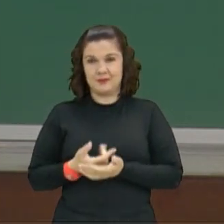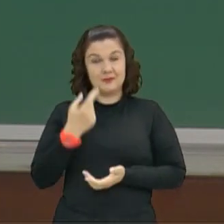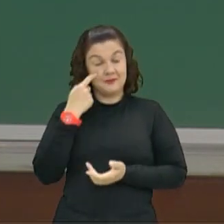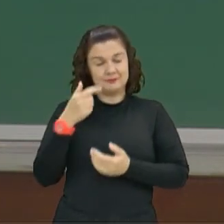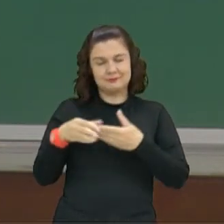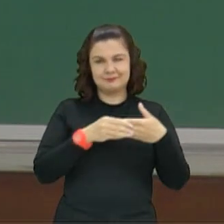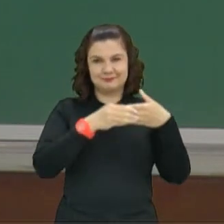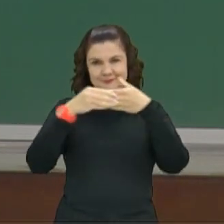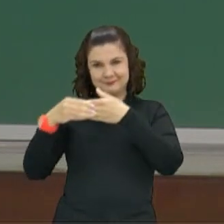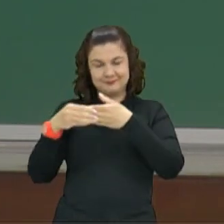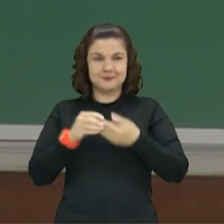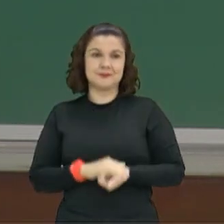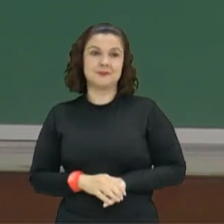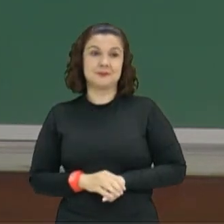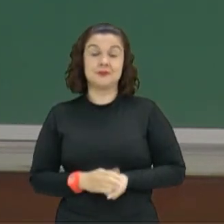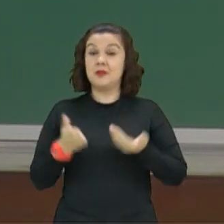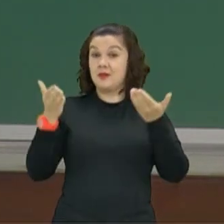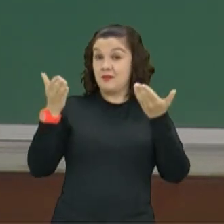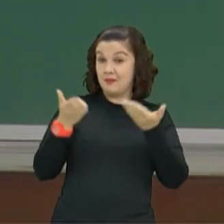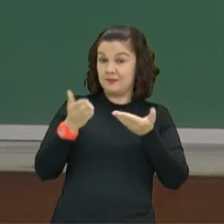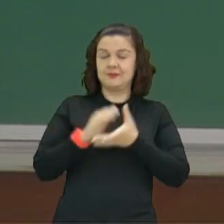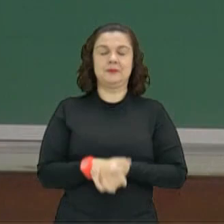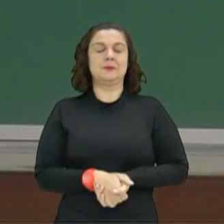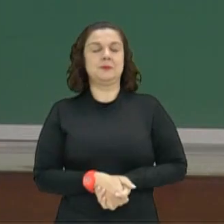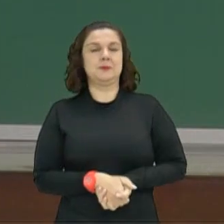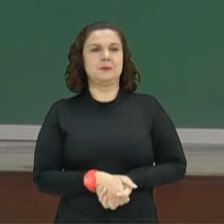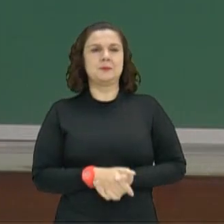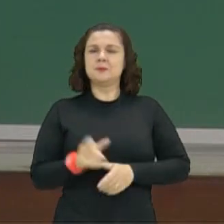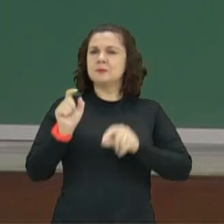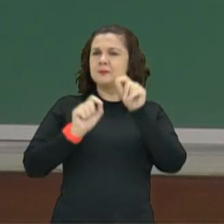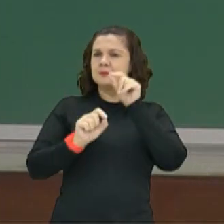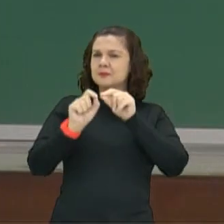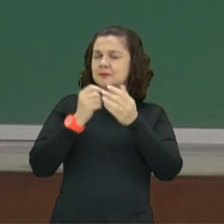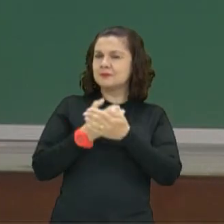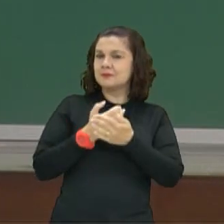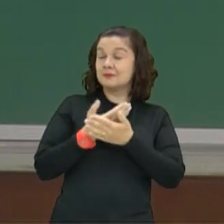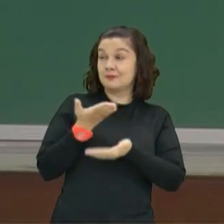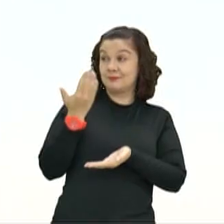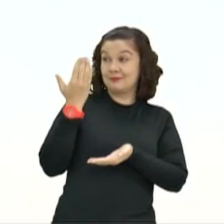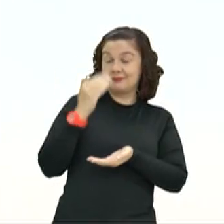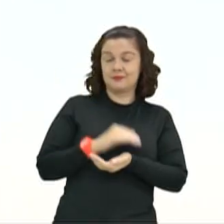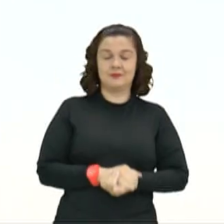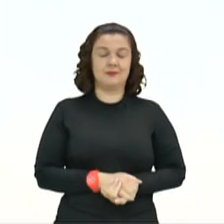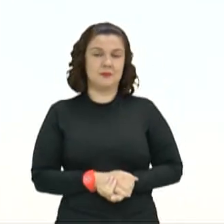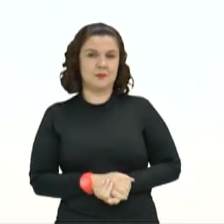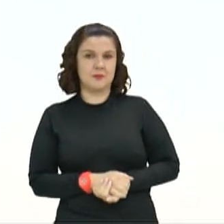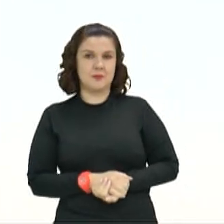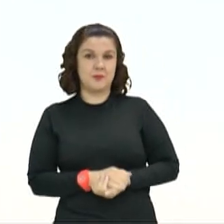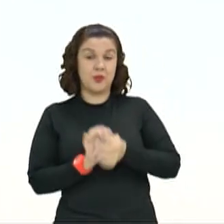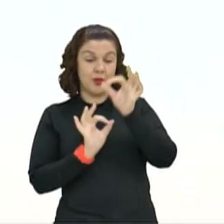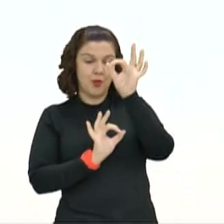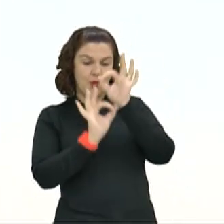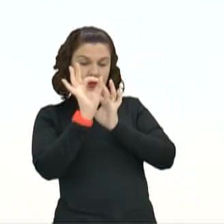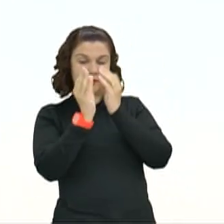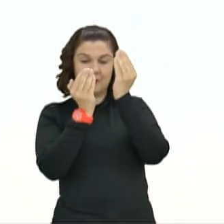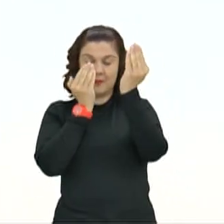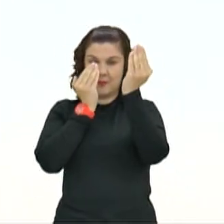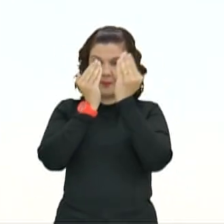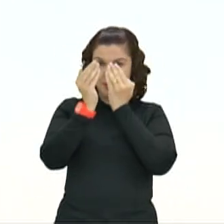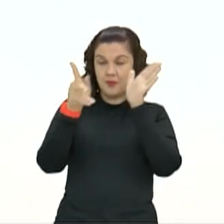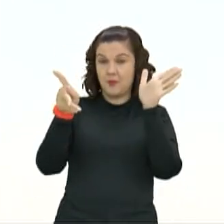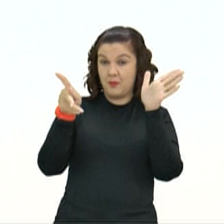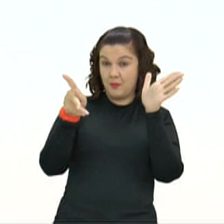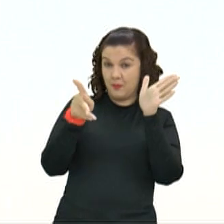lá, me acompanhe. Olha só, o que nós vimos na aula passada? Ó, construção e análise de gráfico